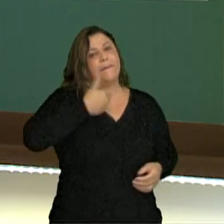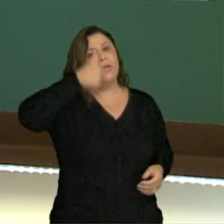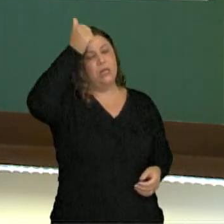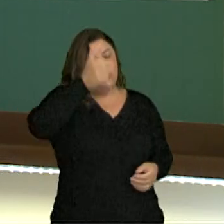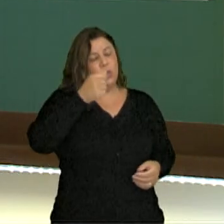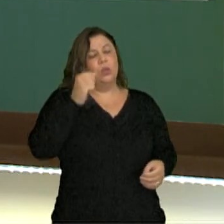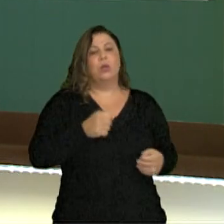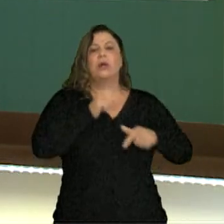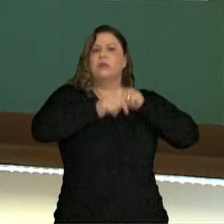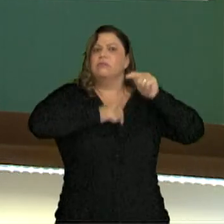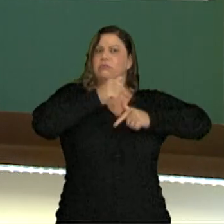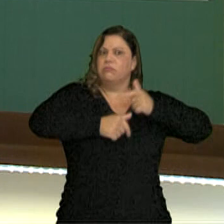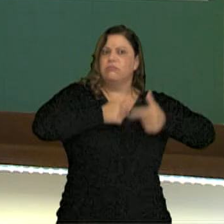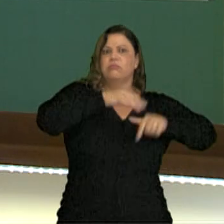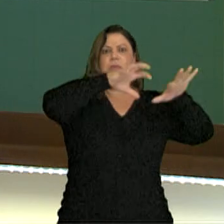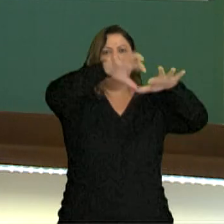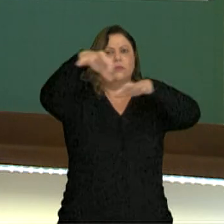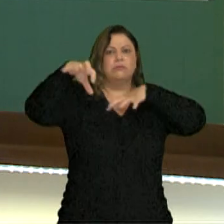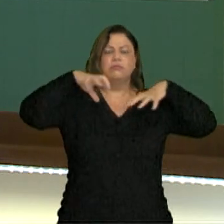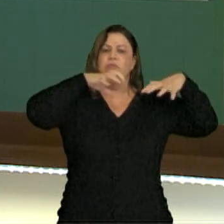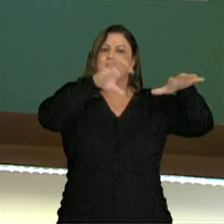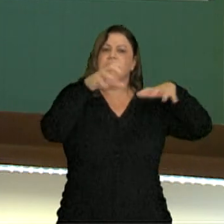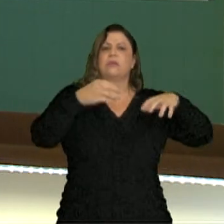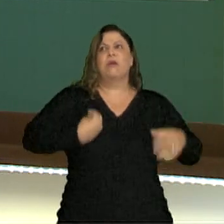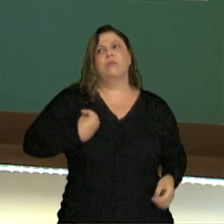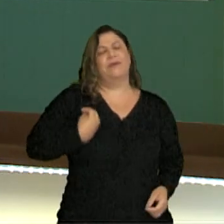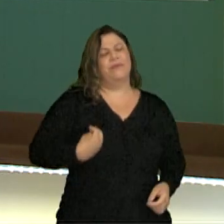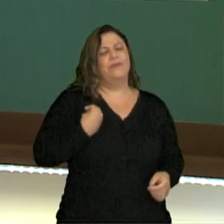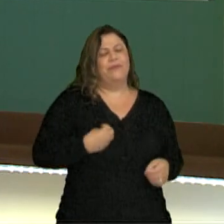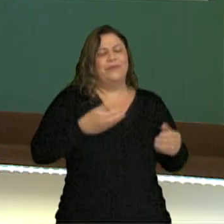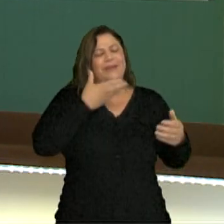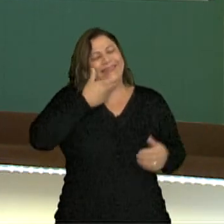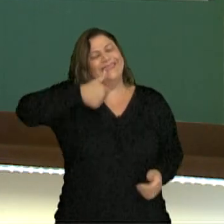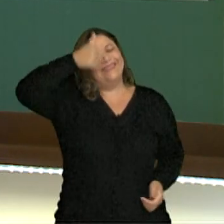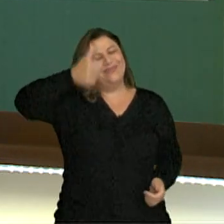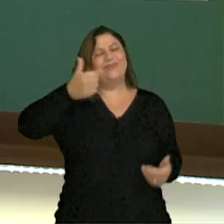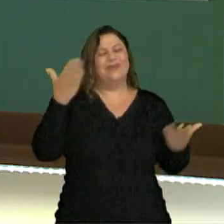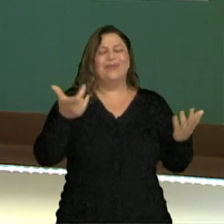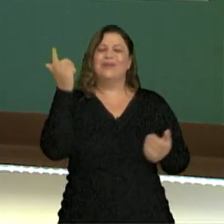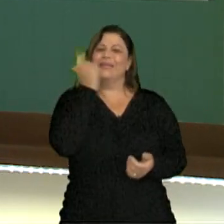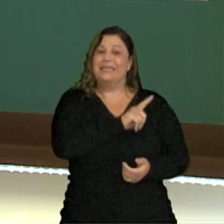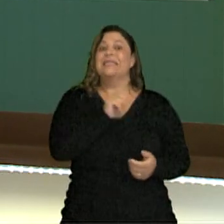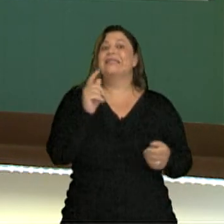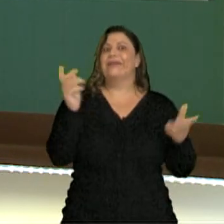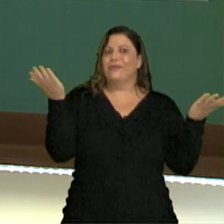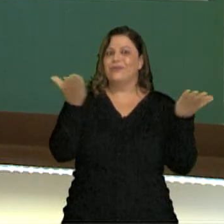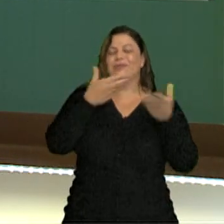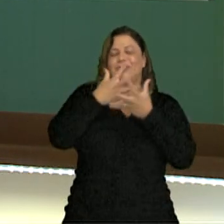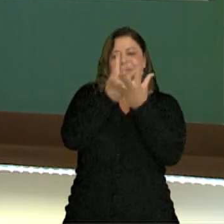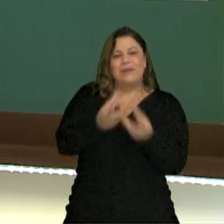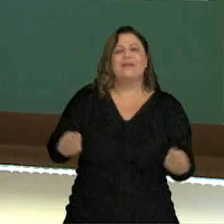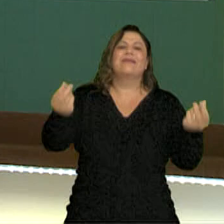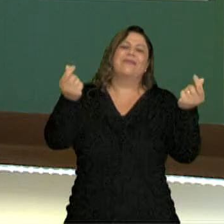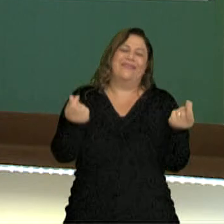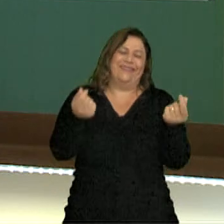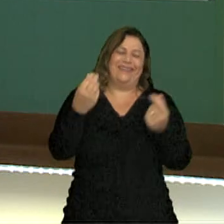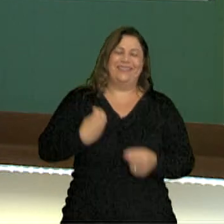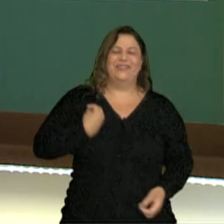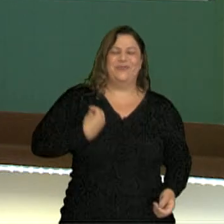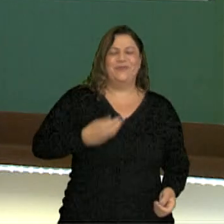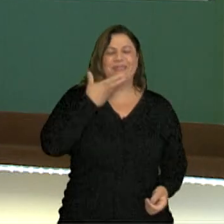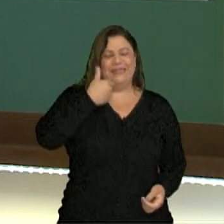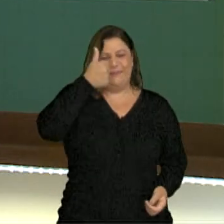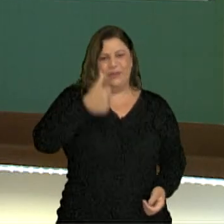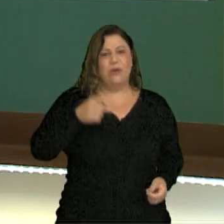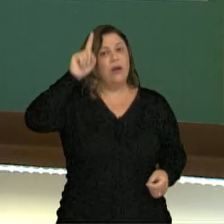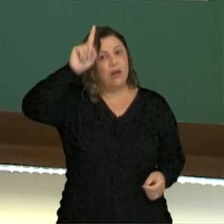que tenha emprego, que tenha chuva, que tenha uma vida mais próspera para que, quem sabe, eu consiga melhorar a minha qualidade de vida. Isso é o